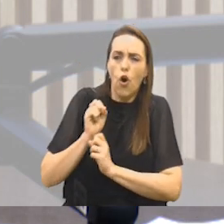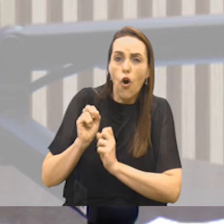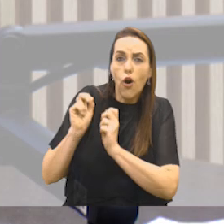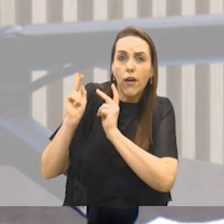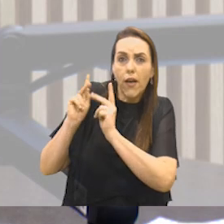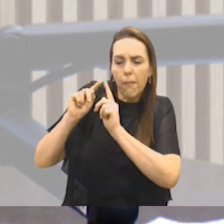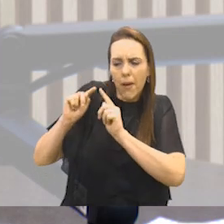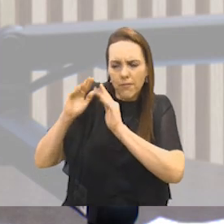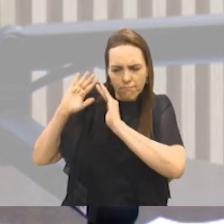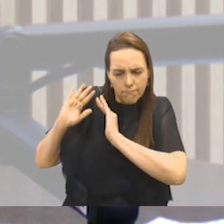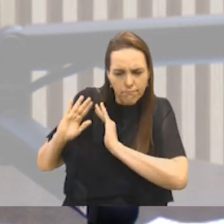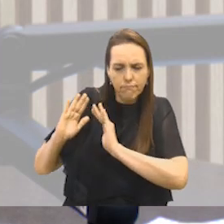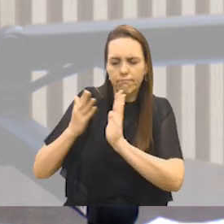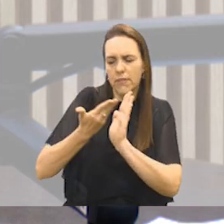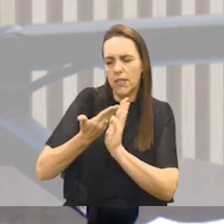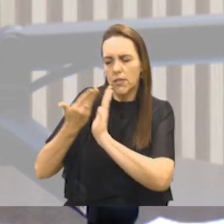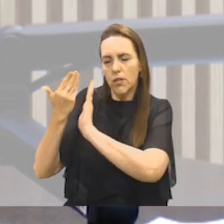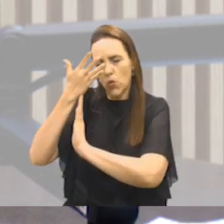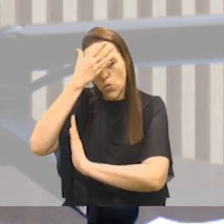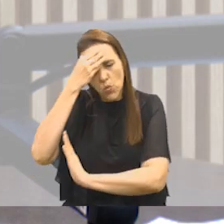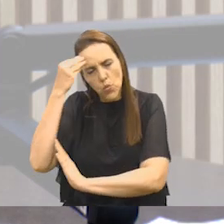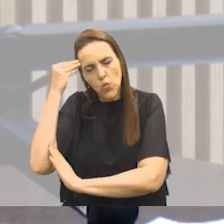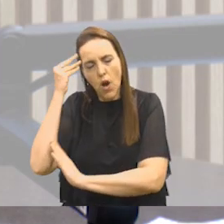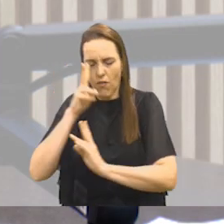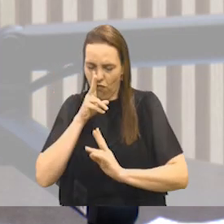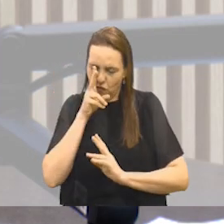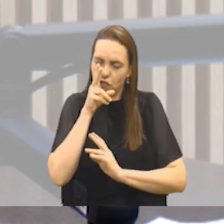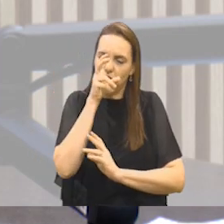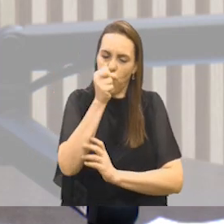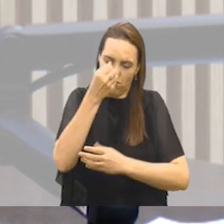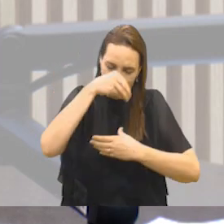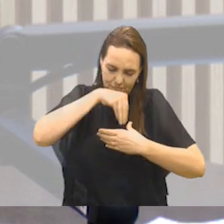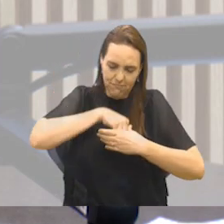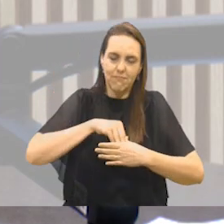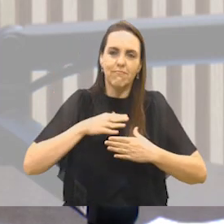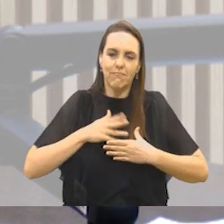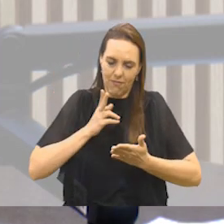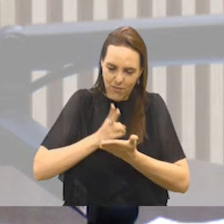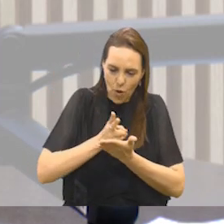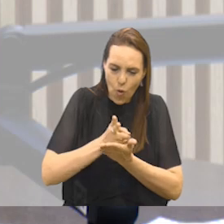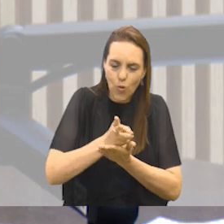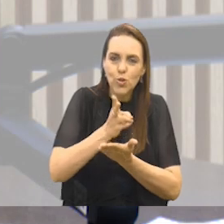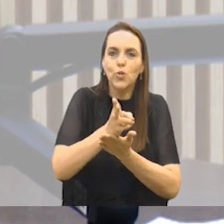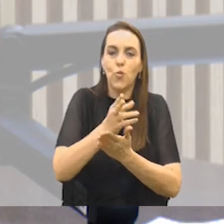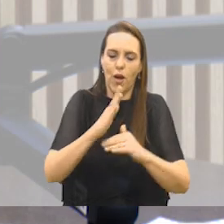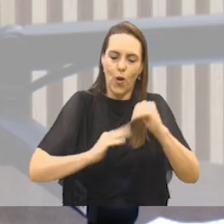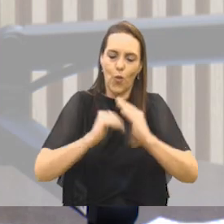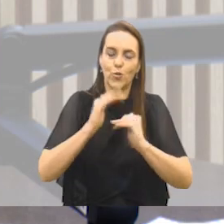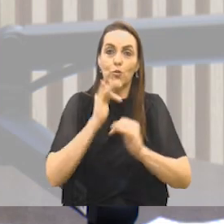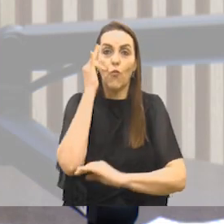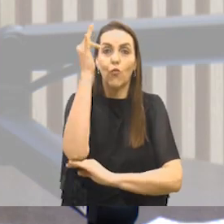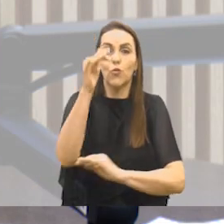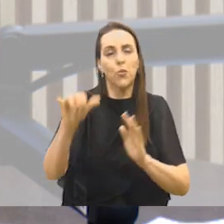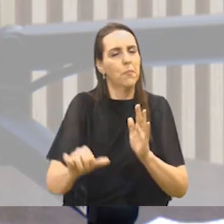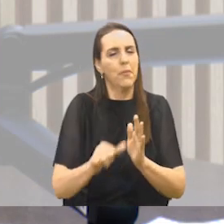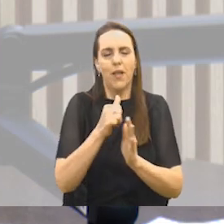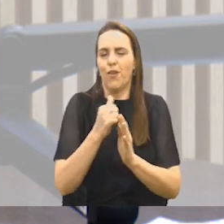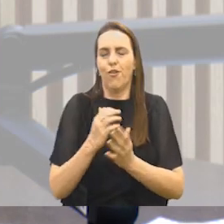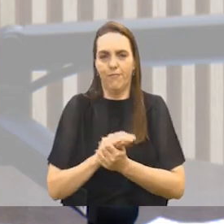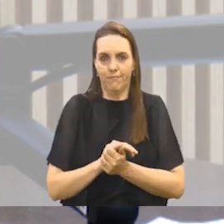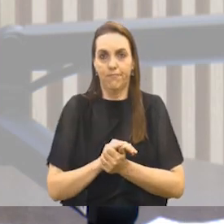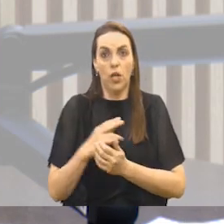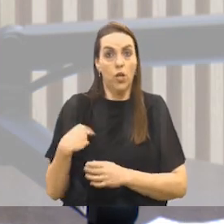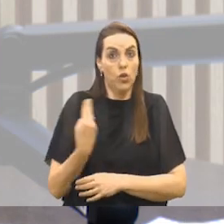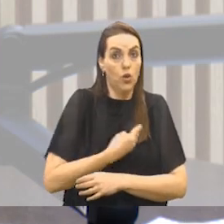mas tentar usar aquela força interna que todos nós temos para conseguir seguir em frente, para conseguir construir um